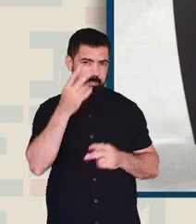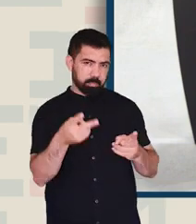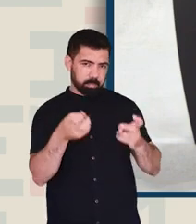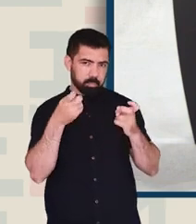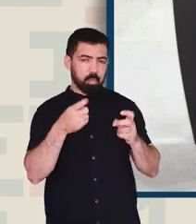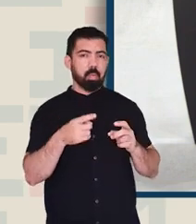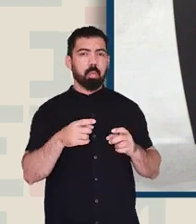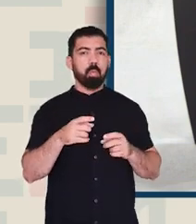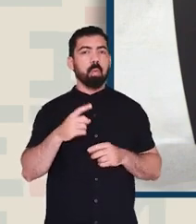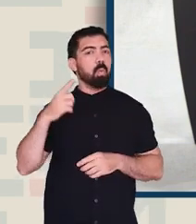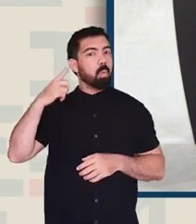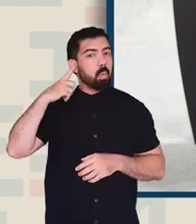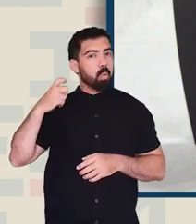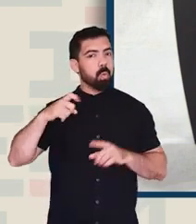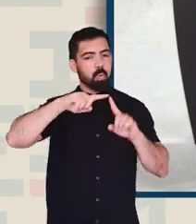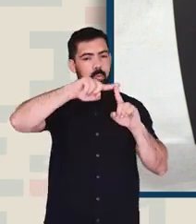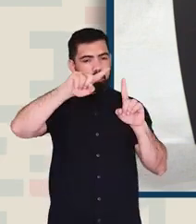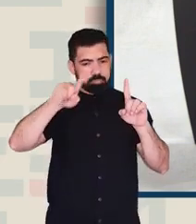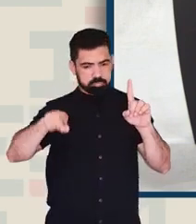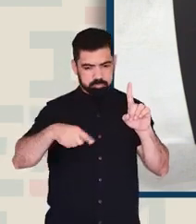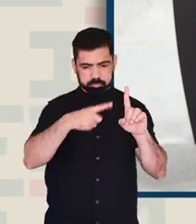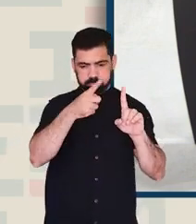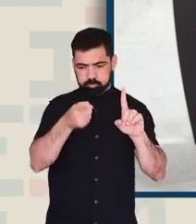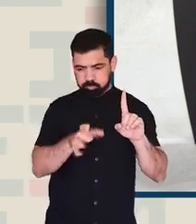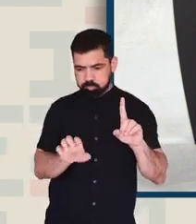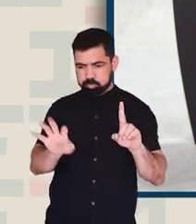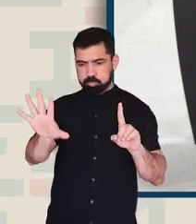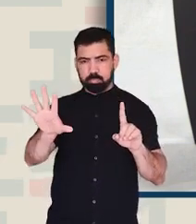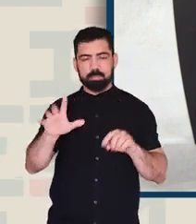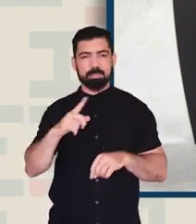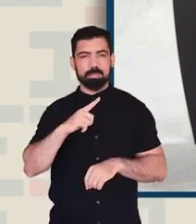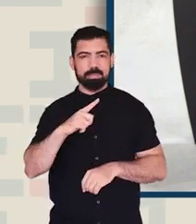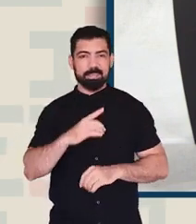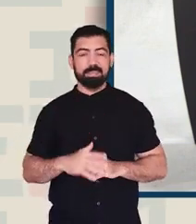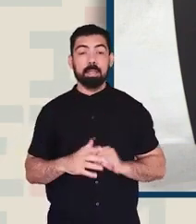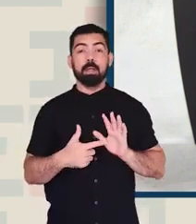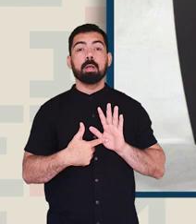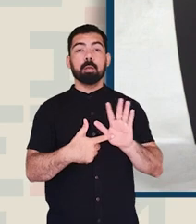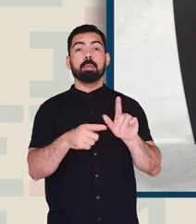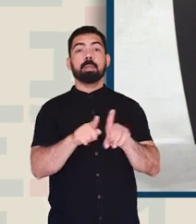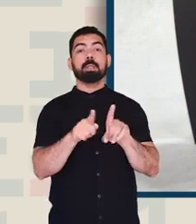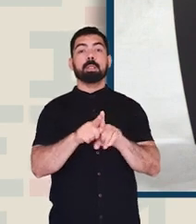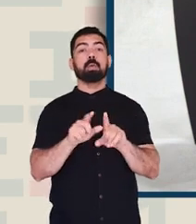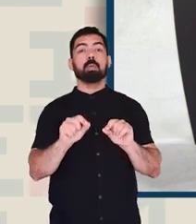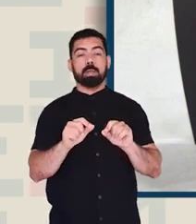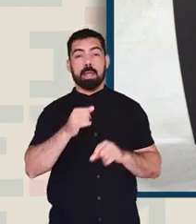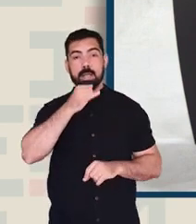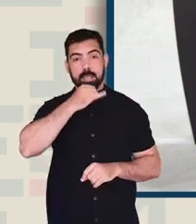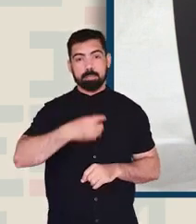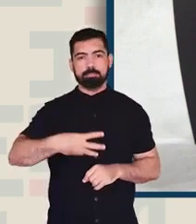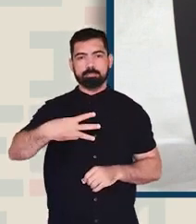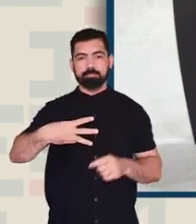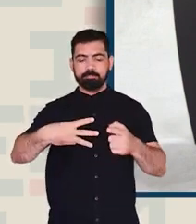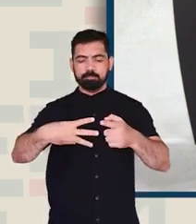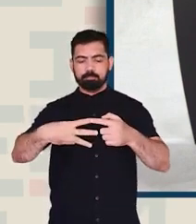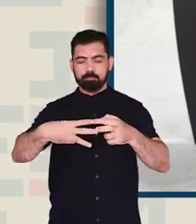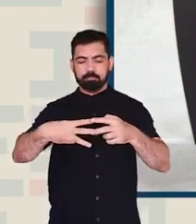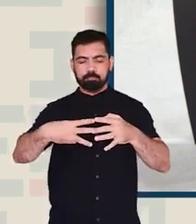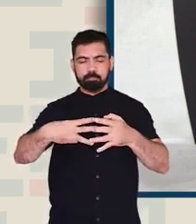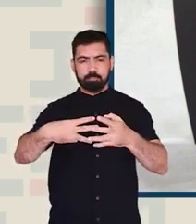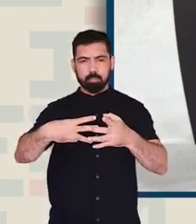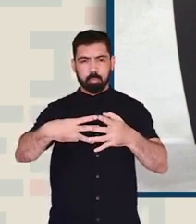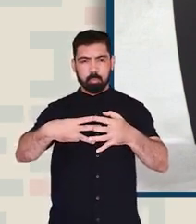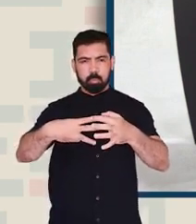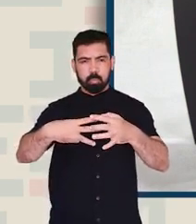entender esse caminho que o som vai fazer. Agora há pouco eu demonstrei que à medida que eu ia pressionando as chaves, o som